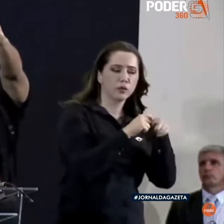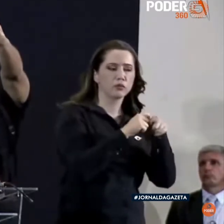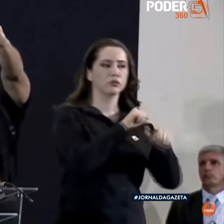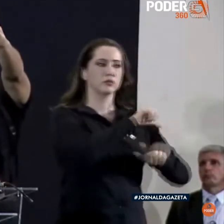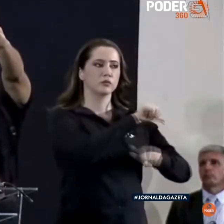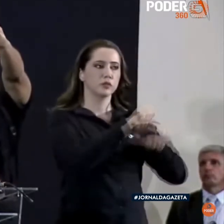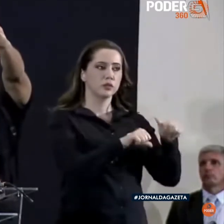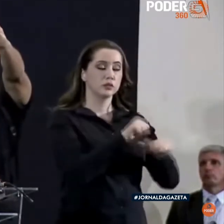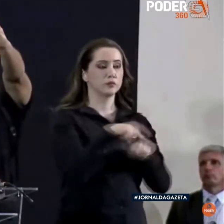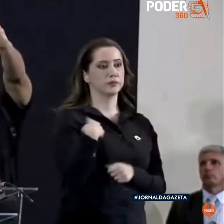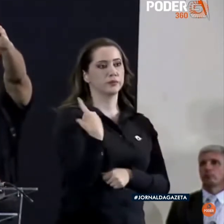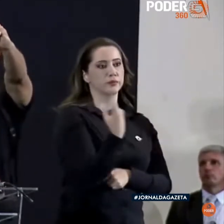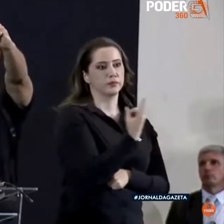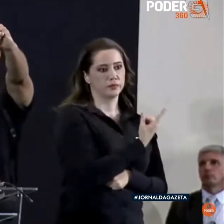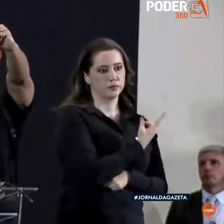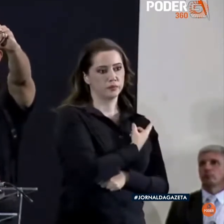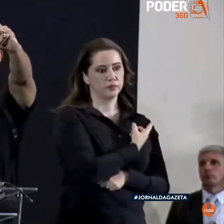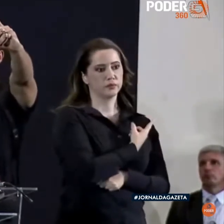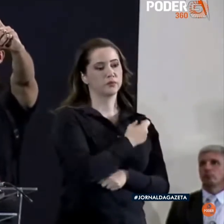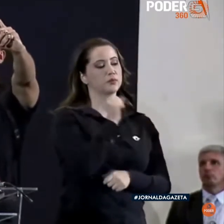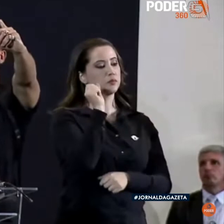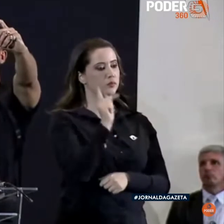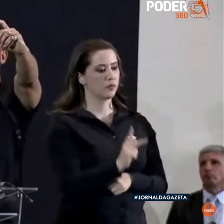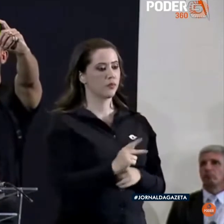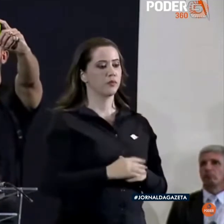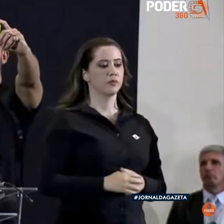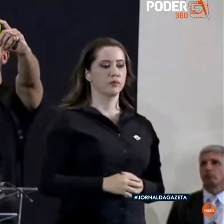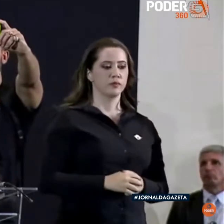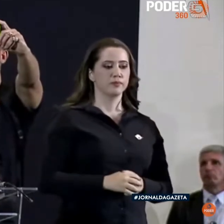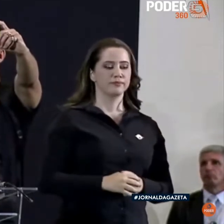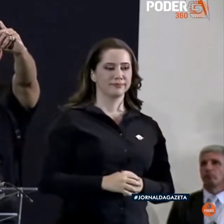reforma da nossa Previdência.